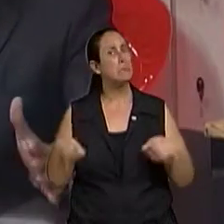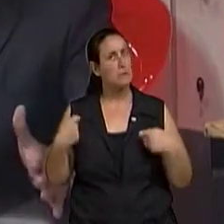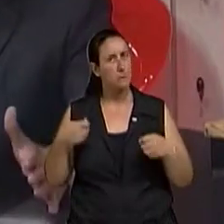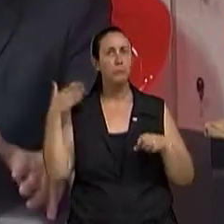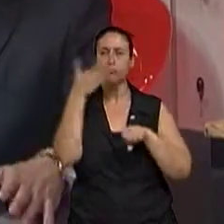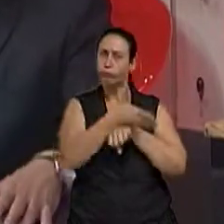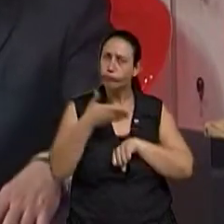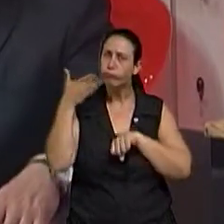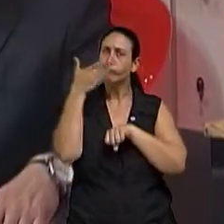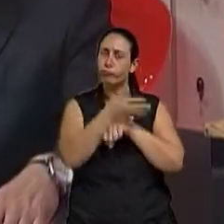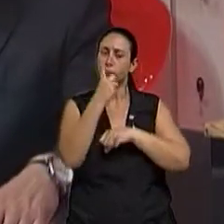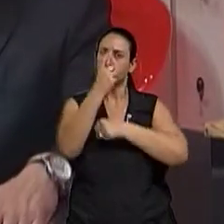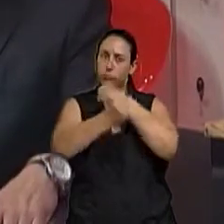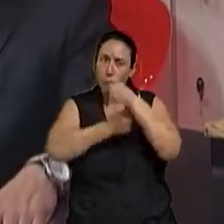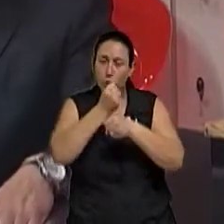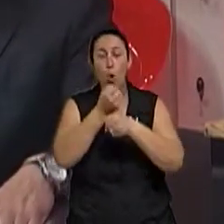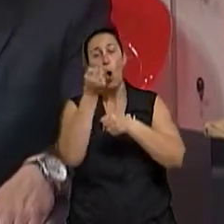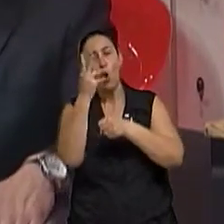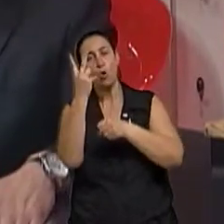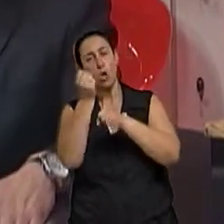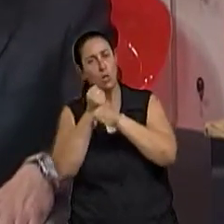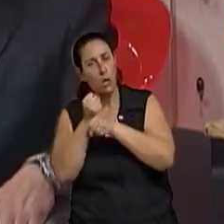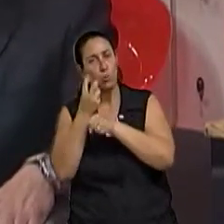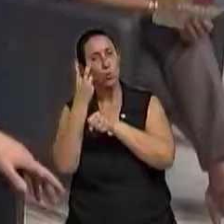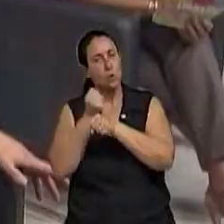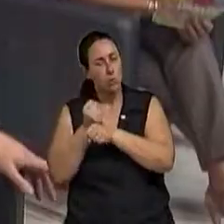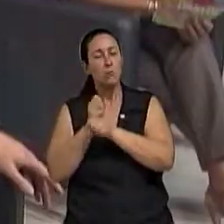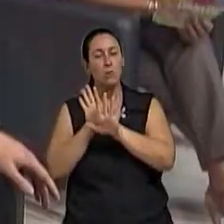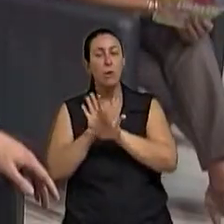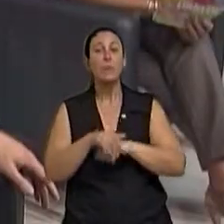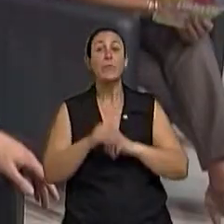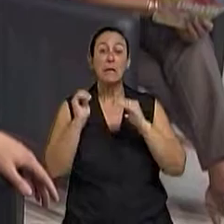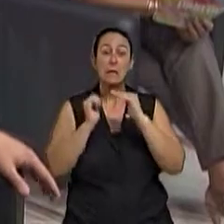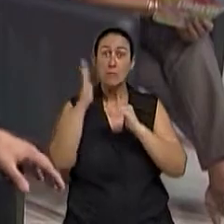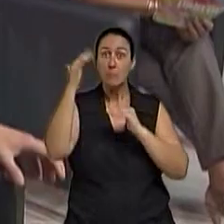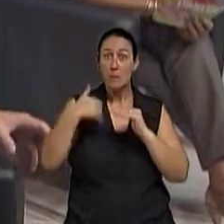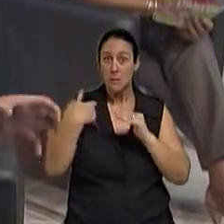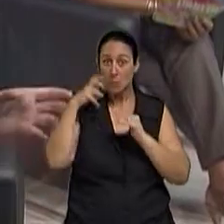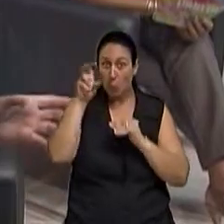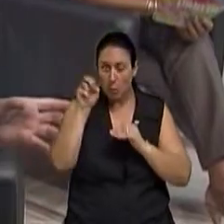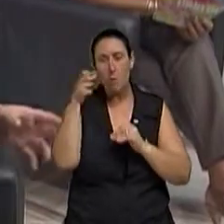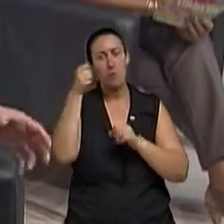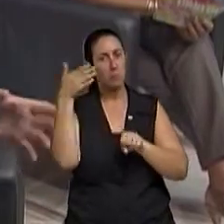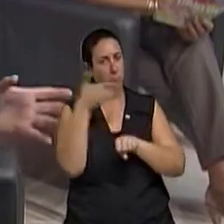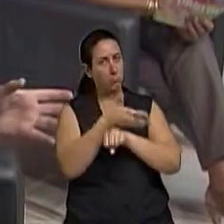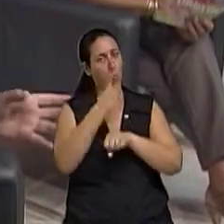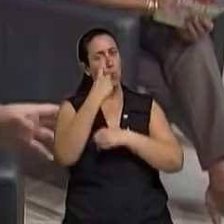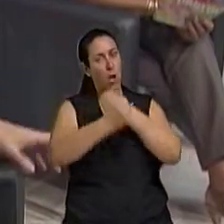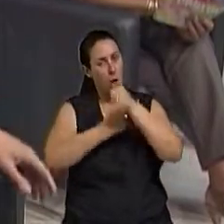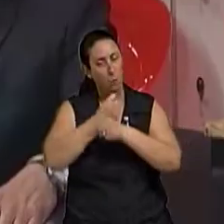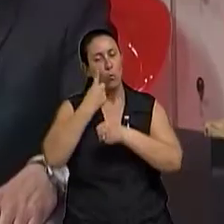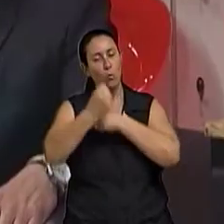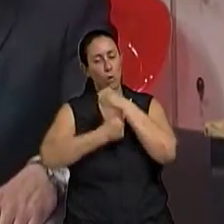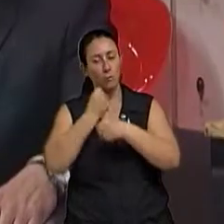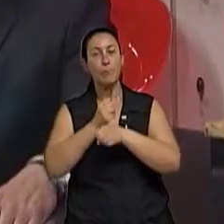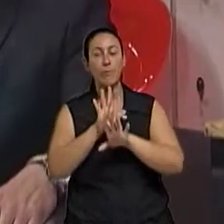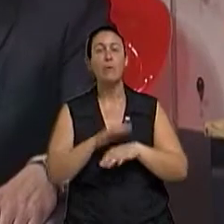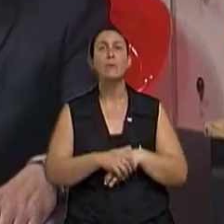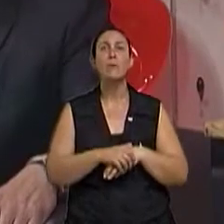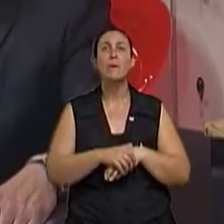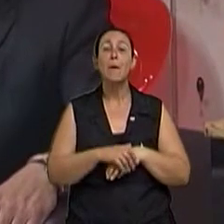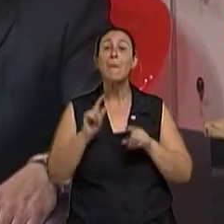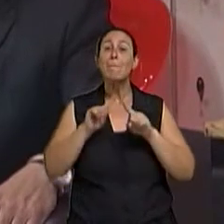ser anual a cada 2 anos. E a partir de 50 anos, um exame anual. Grupos de maior risco, que a gente comentou aqui,